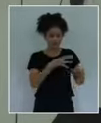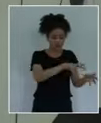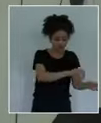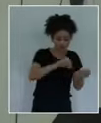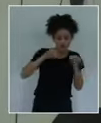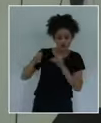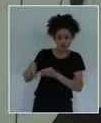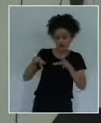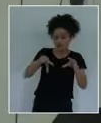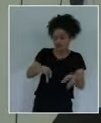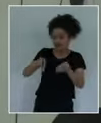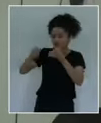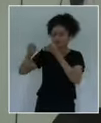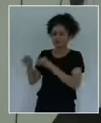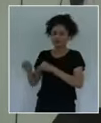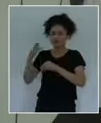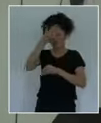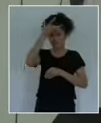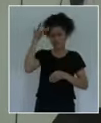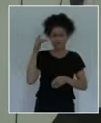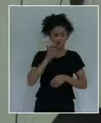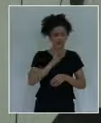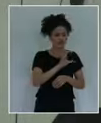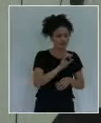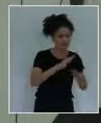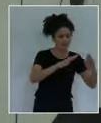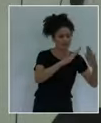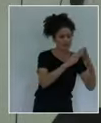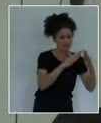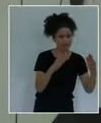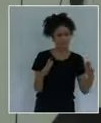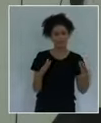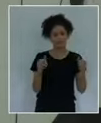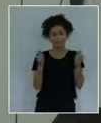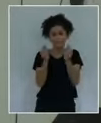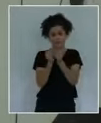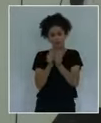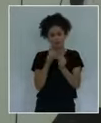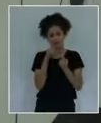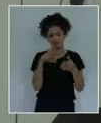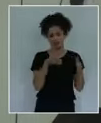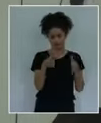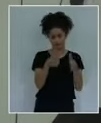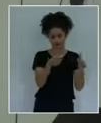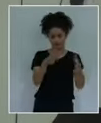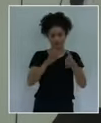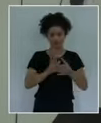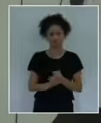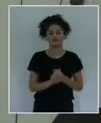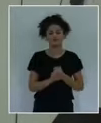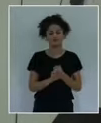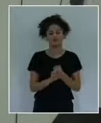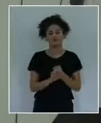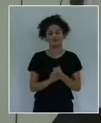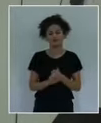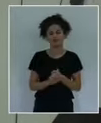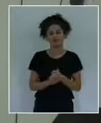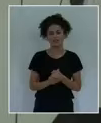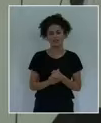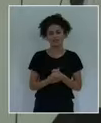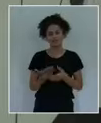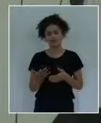local, porque demora de 8 a 10 horas. Quanto maior a vazão lá, menos tempo a gente tem aqui.